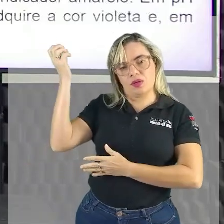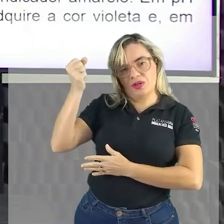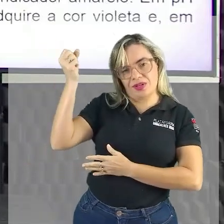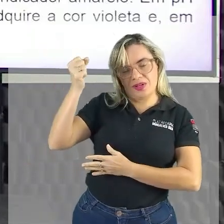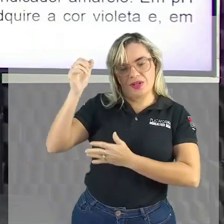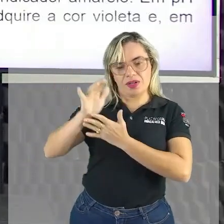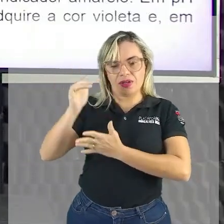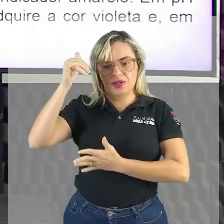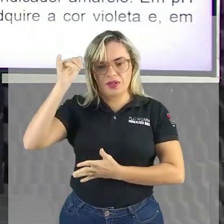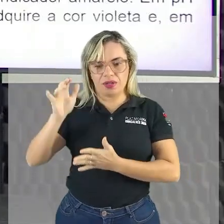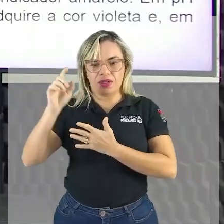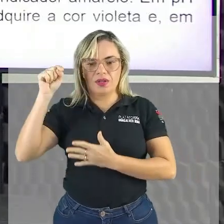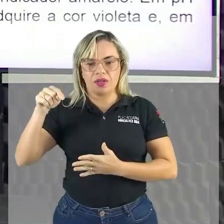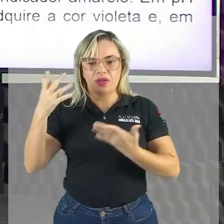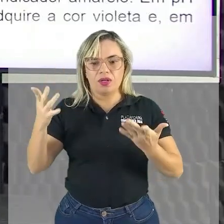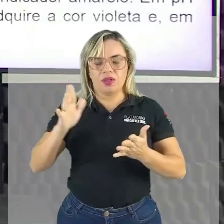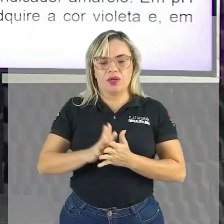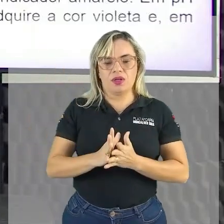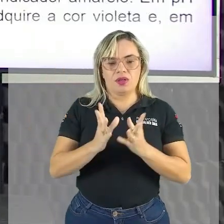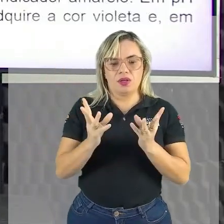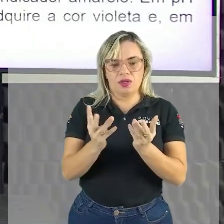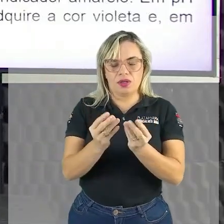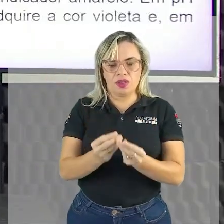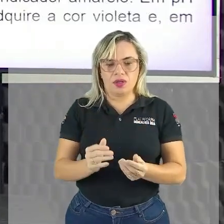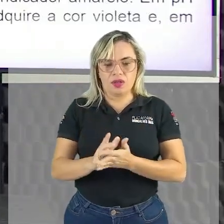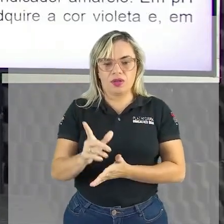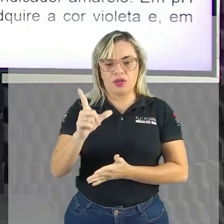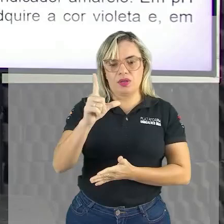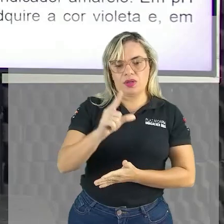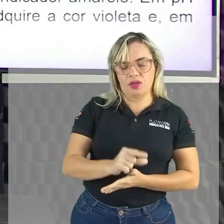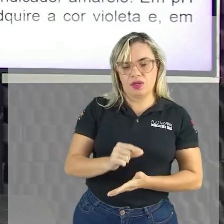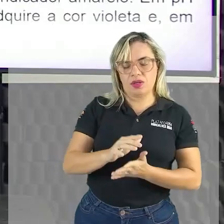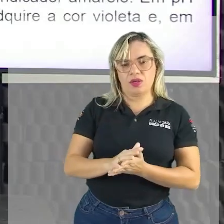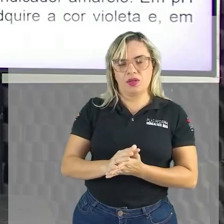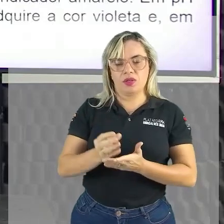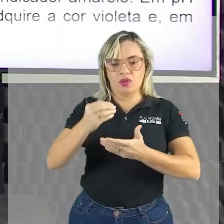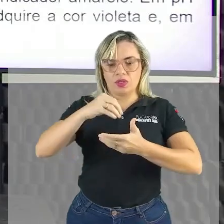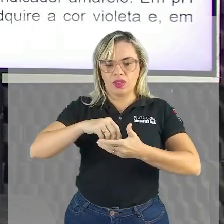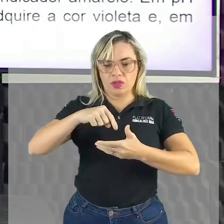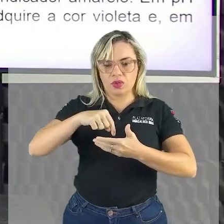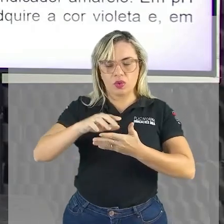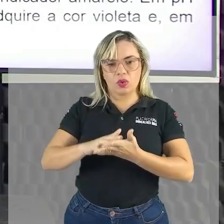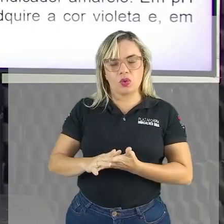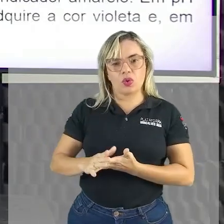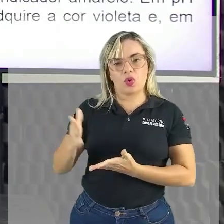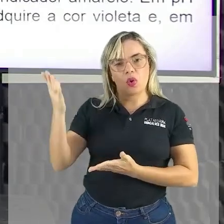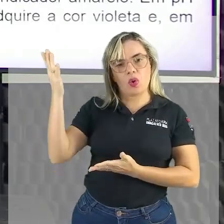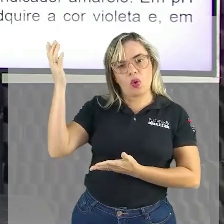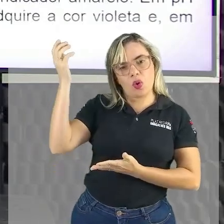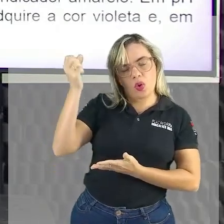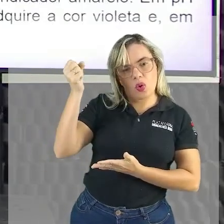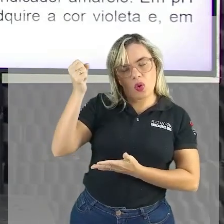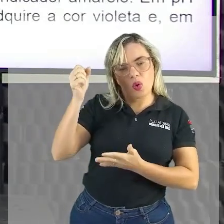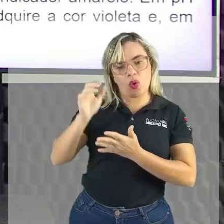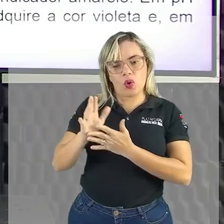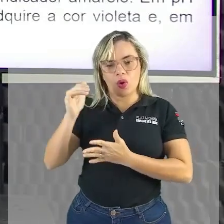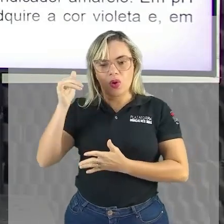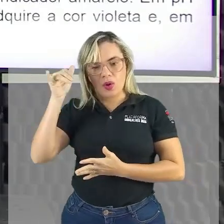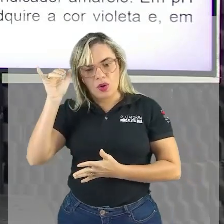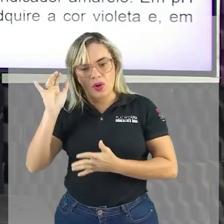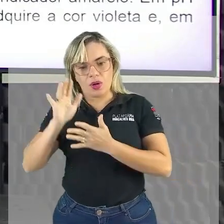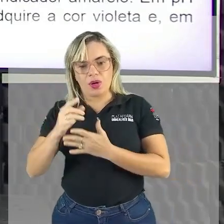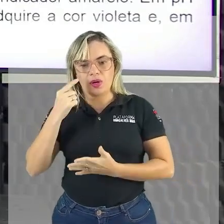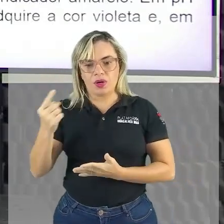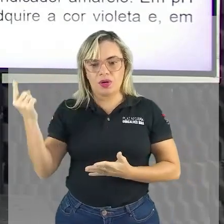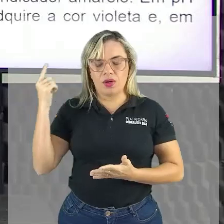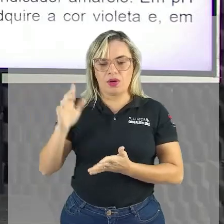Substâncias redutoras presentes no leite reagem com o azul de bromofenol, gerando a cor verde. Então, à medida que eu estou